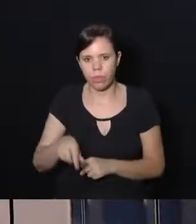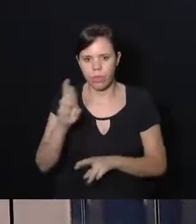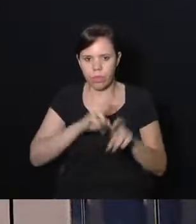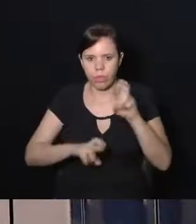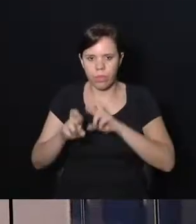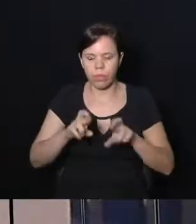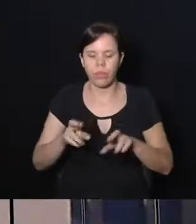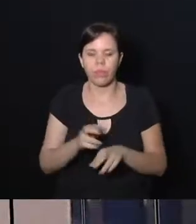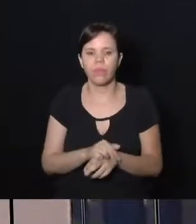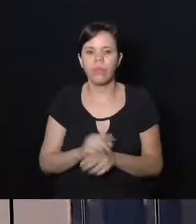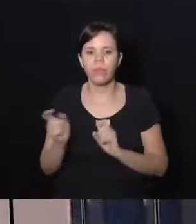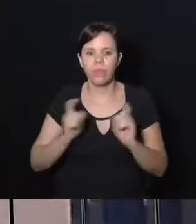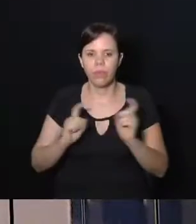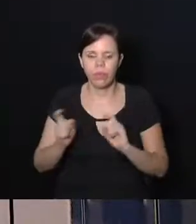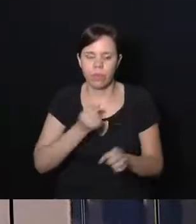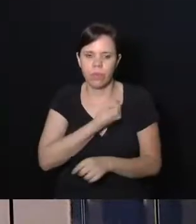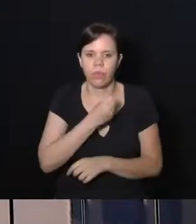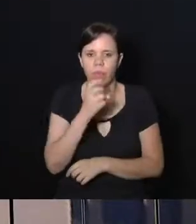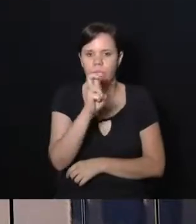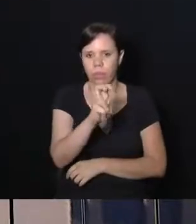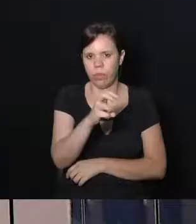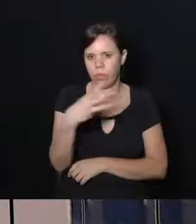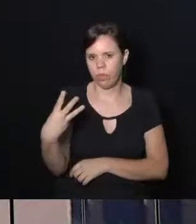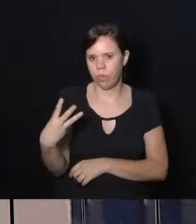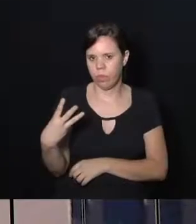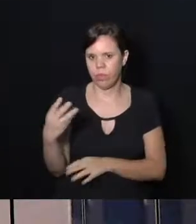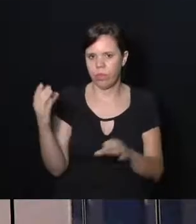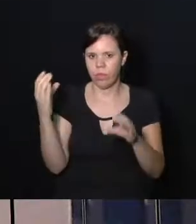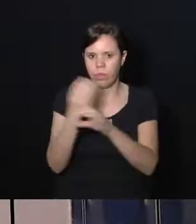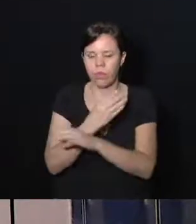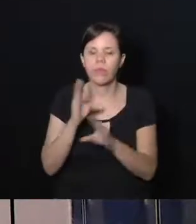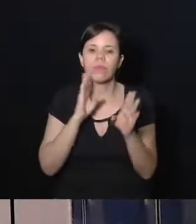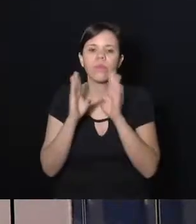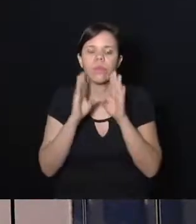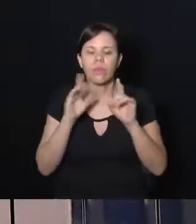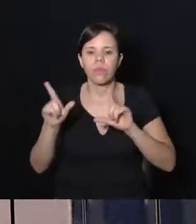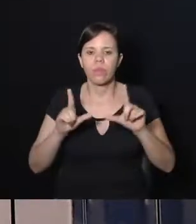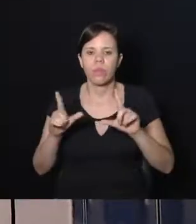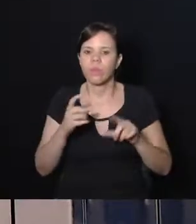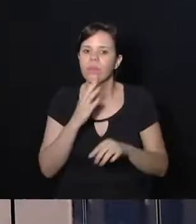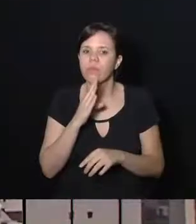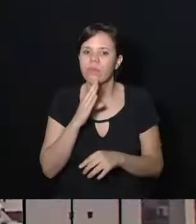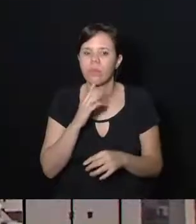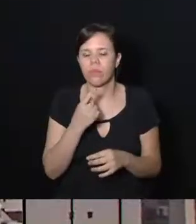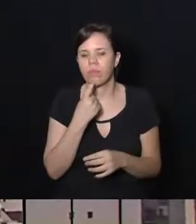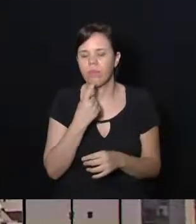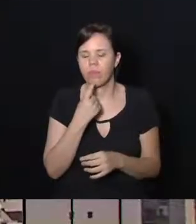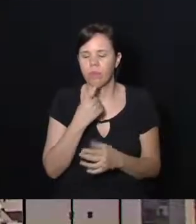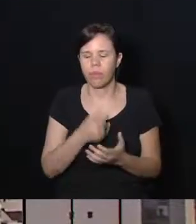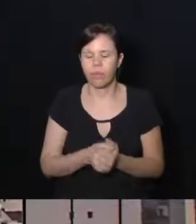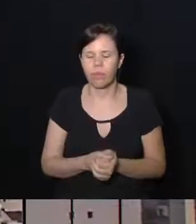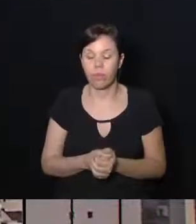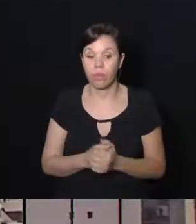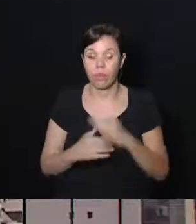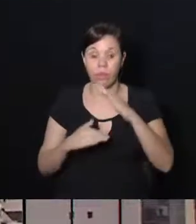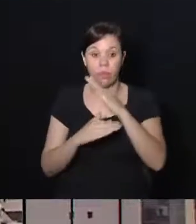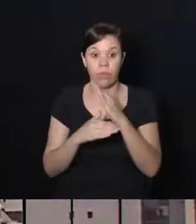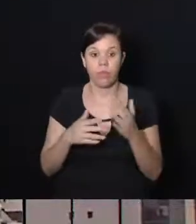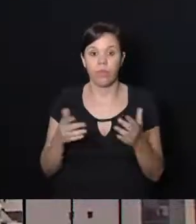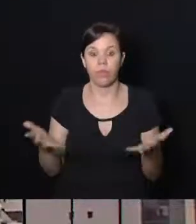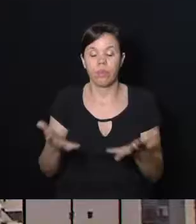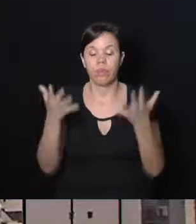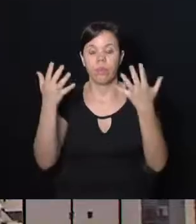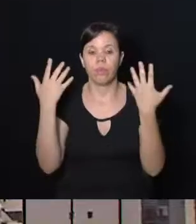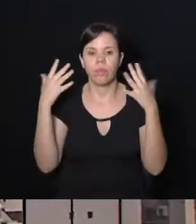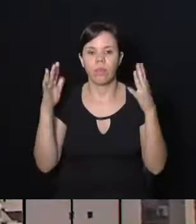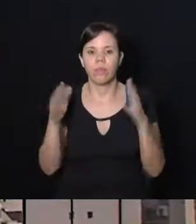reunião ordinária de número 53 na íntegra no Facebook da TV Câmara Campinas. A Câmara promoveu um